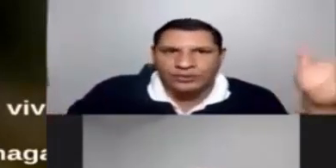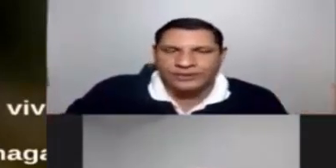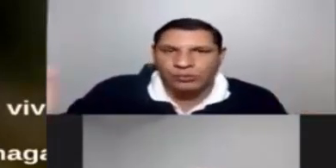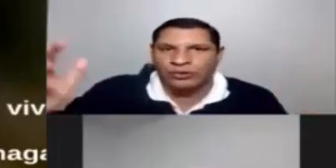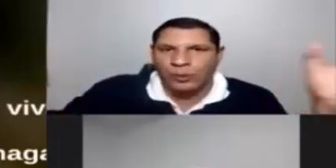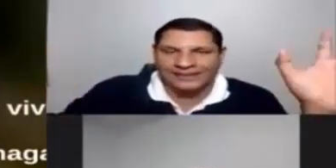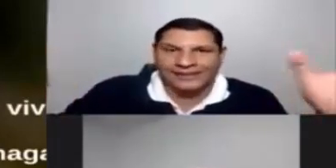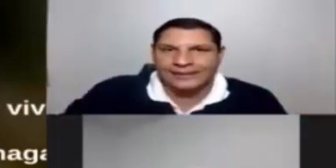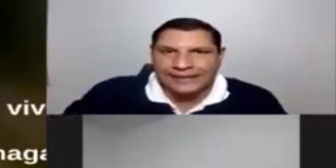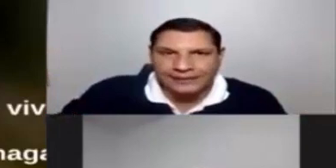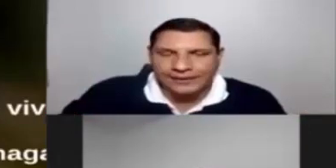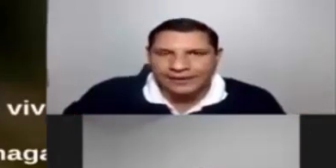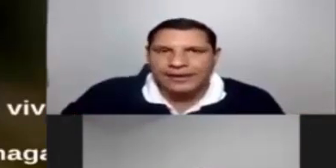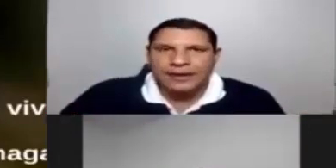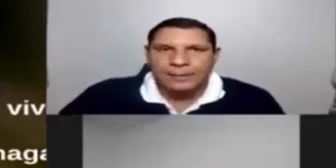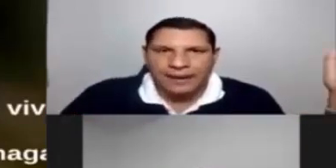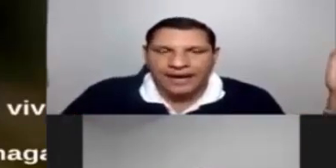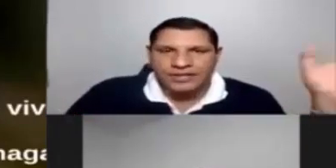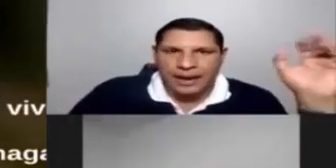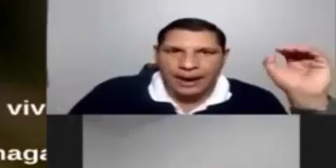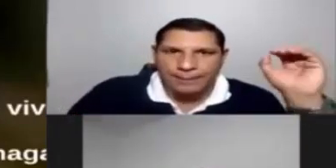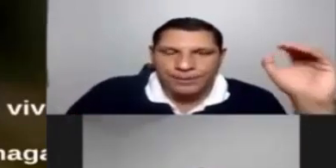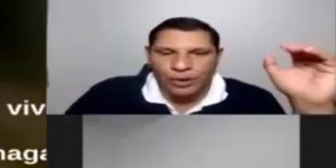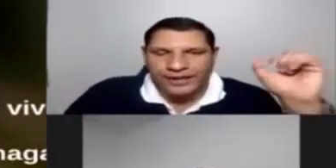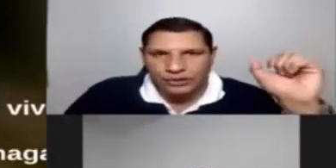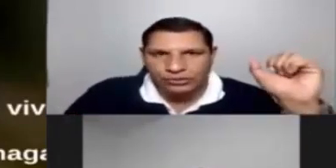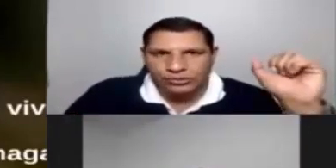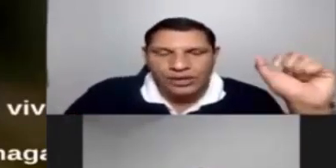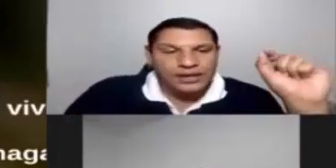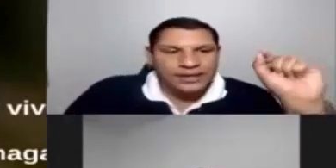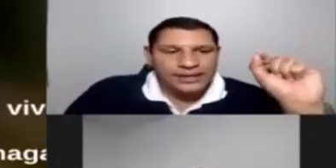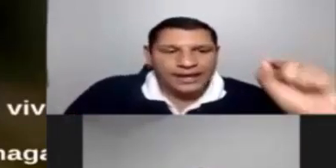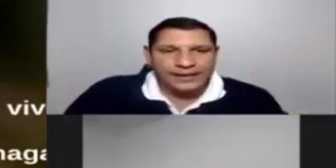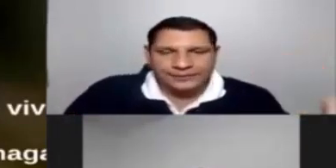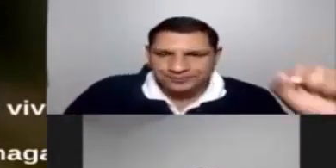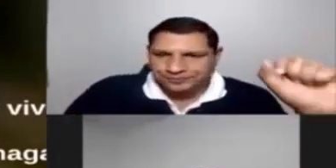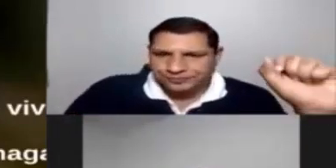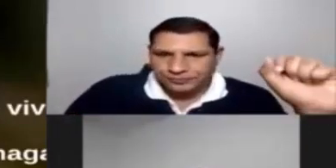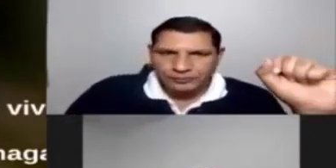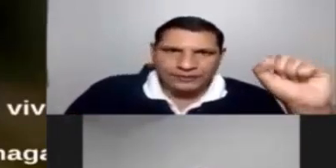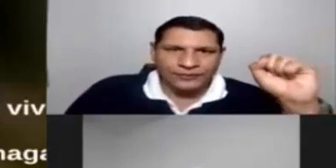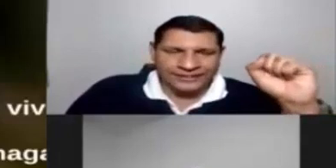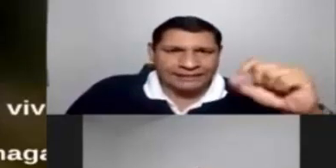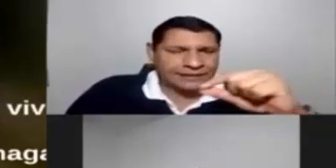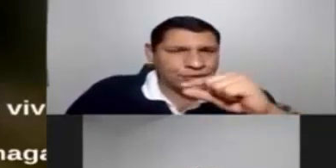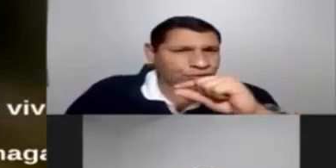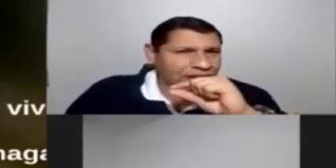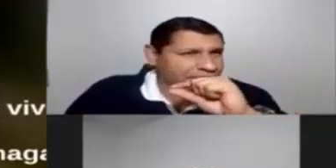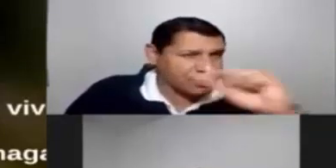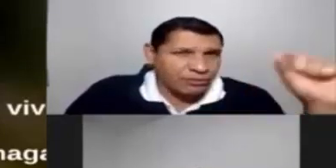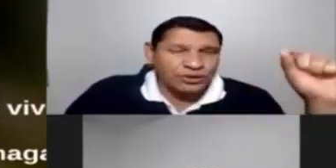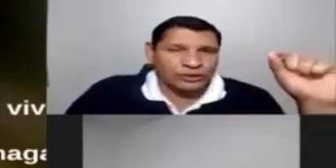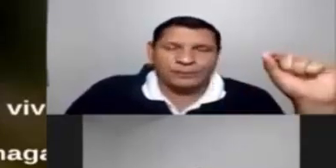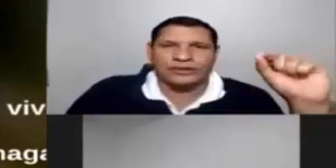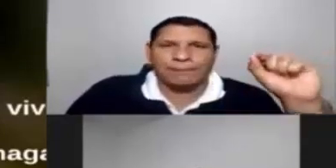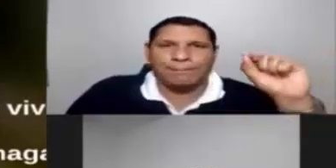cada um, e o ser humano não é uma ciência exata, né? Mas, a priori, é isso. E aí, vocês já devem ter visto vários